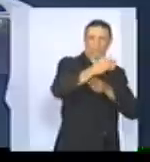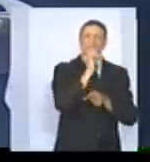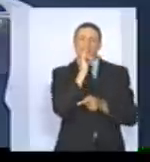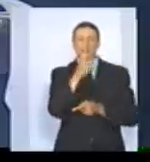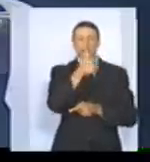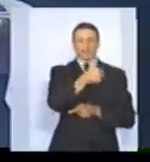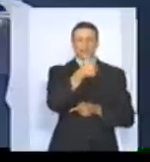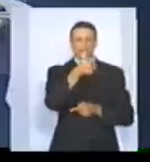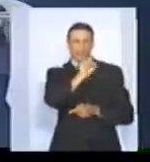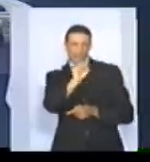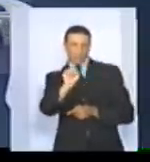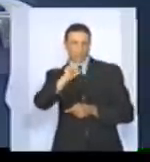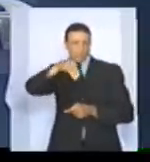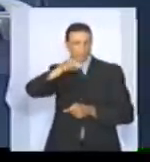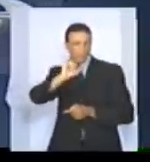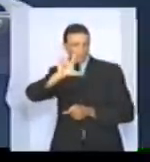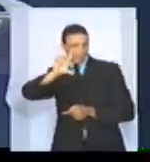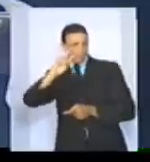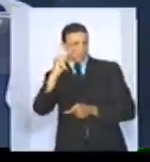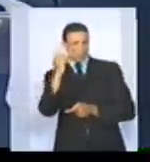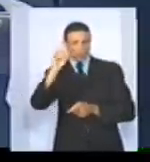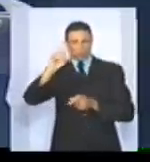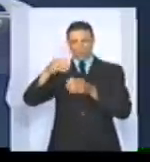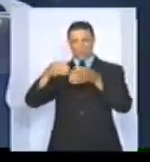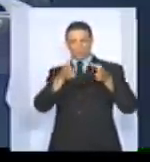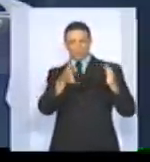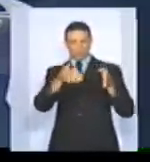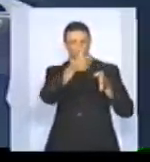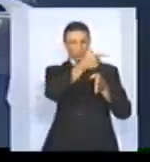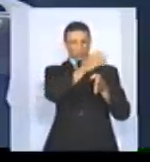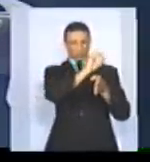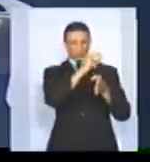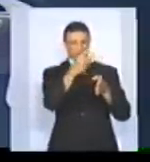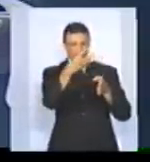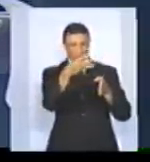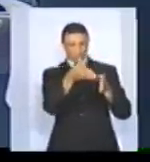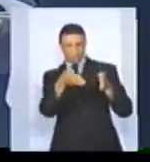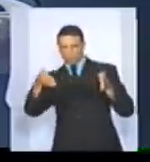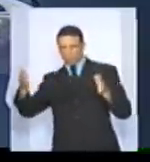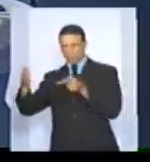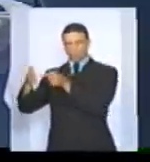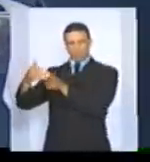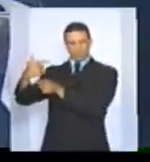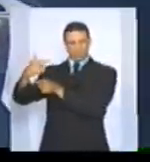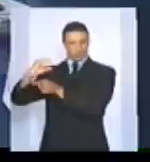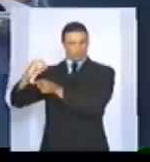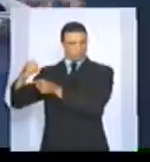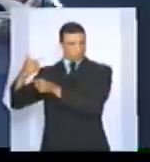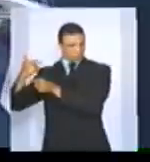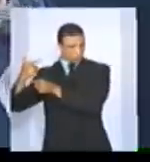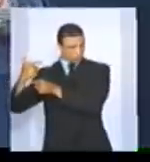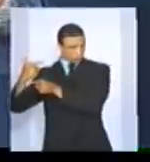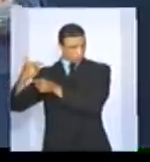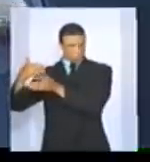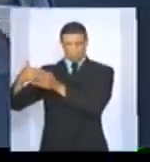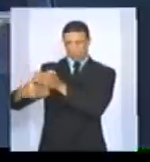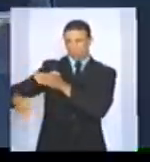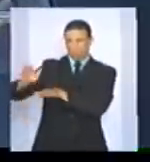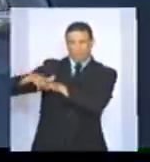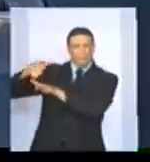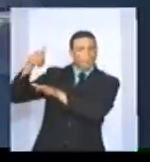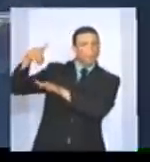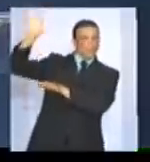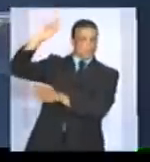188 milhões em 2003 para 1 bilhão e 300 milhões em 2012 em publicidade em TV paga?